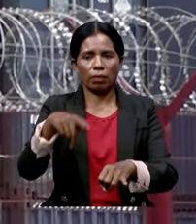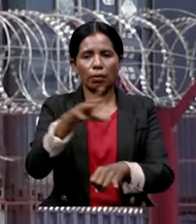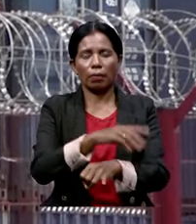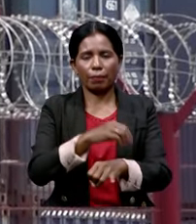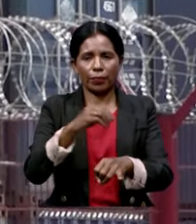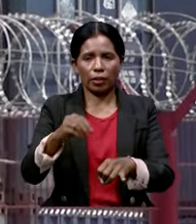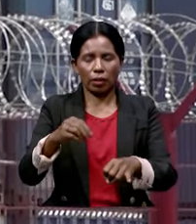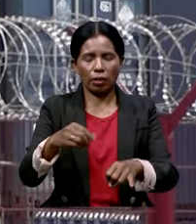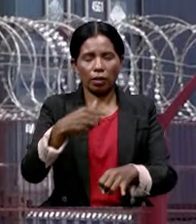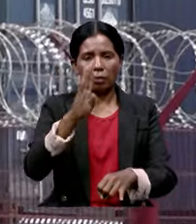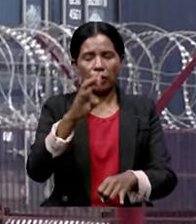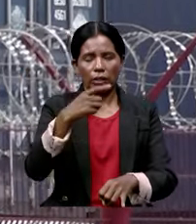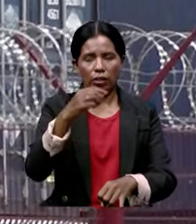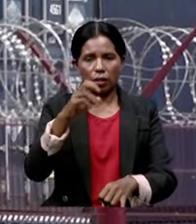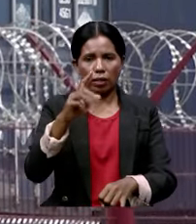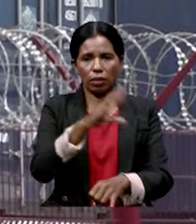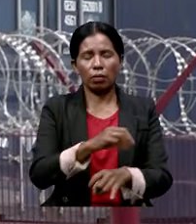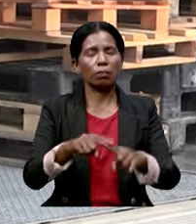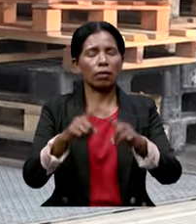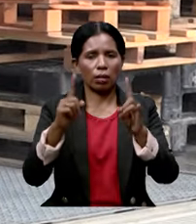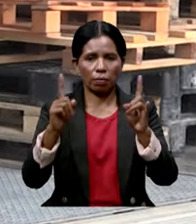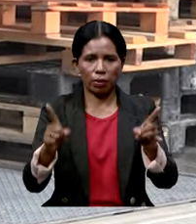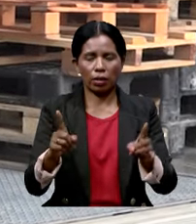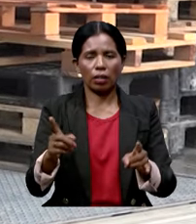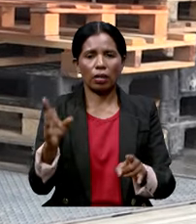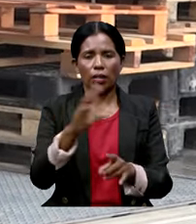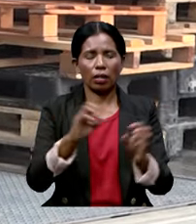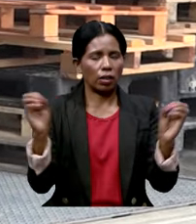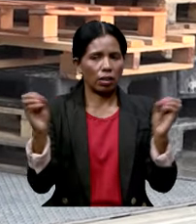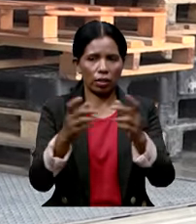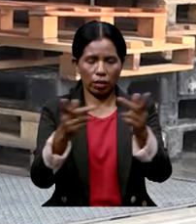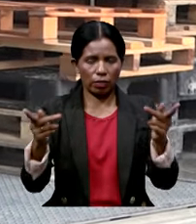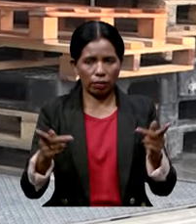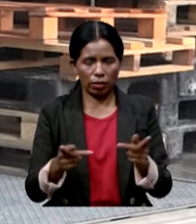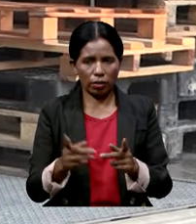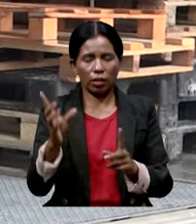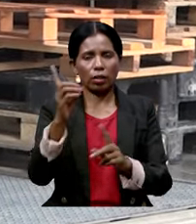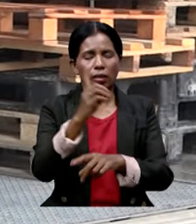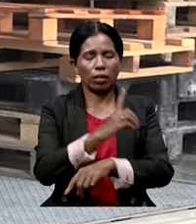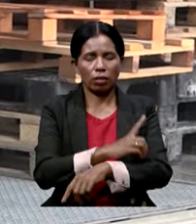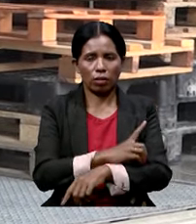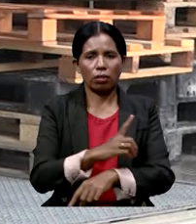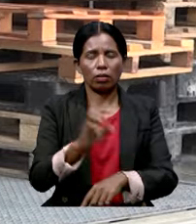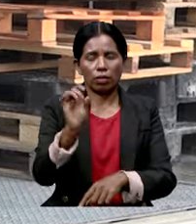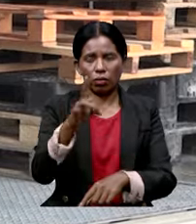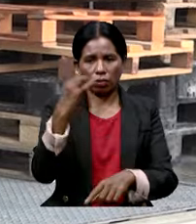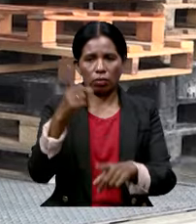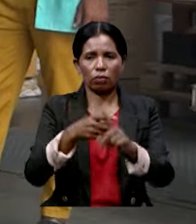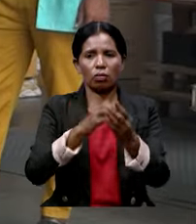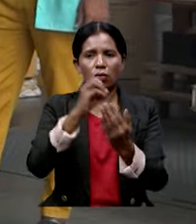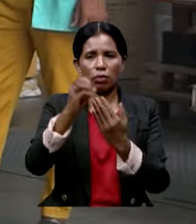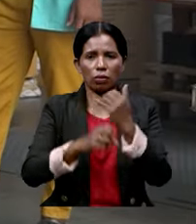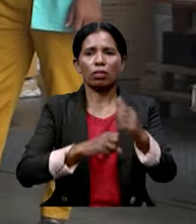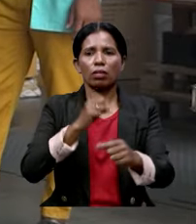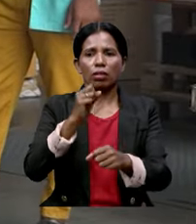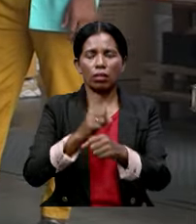Médico, Brizido de Deus, mas bem responsável Instituto Ne, Laíha Fatin, Iha Loron Sanulo Resingualo, Fulano Outubro, Tinan